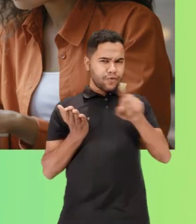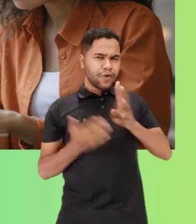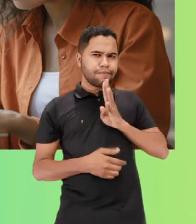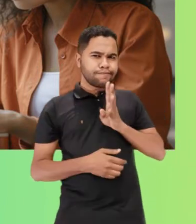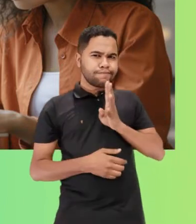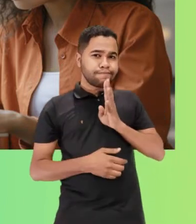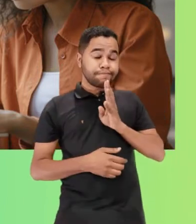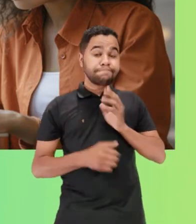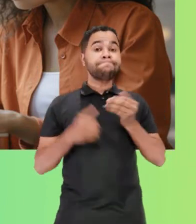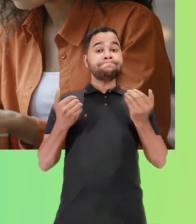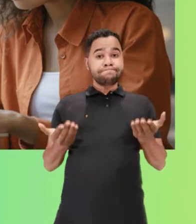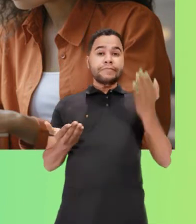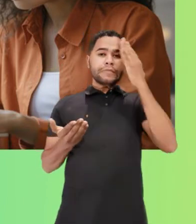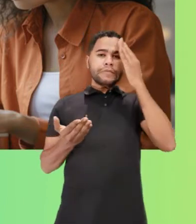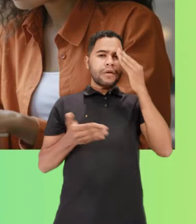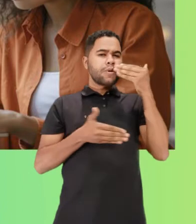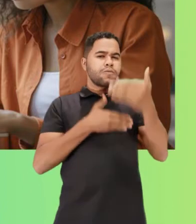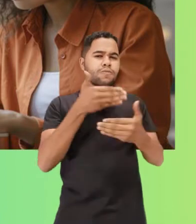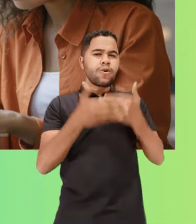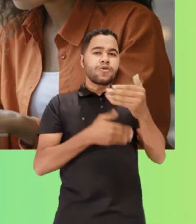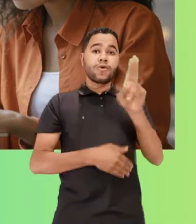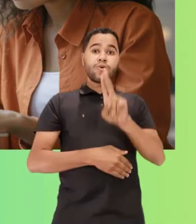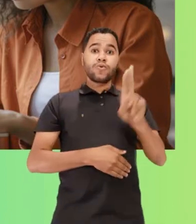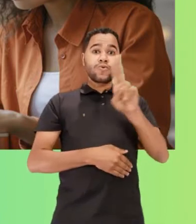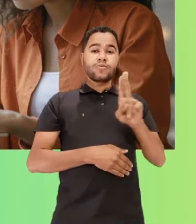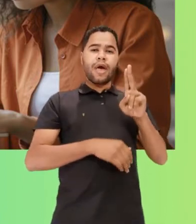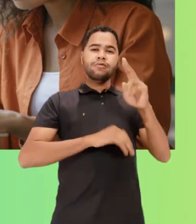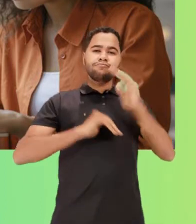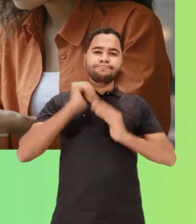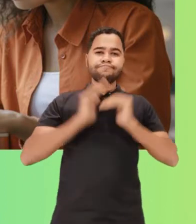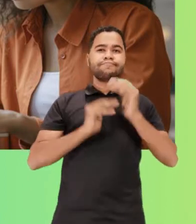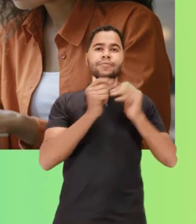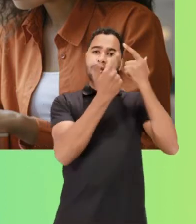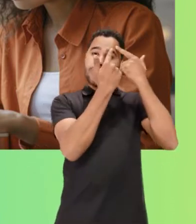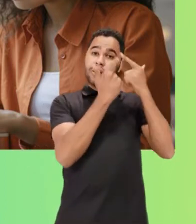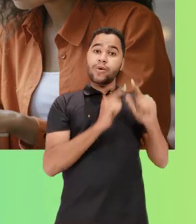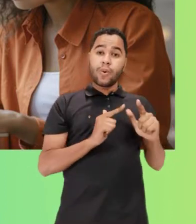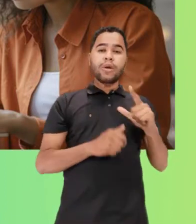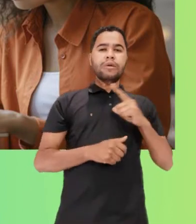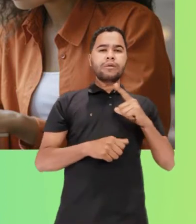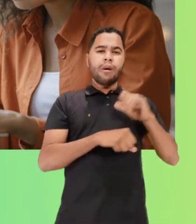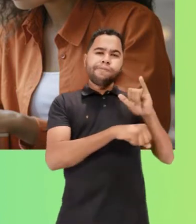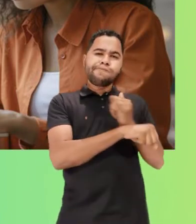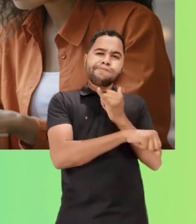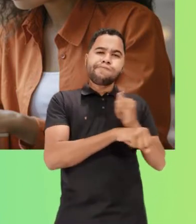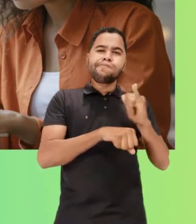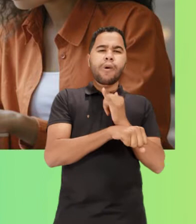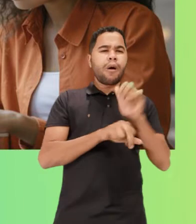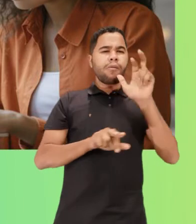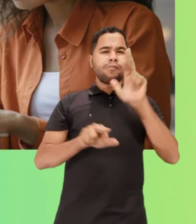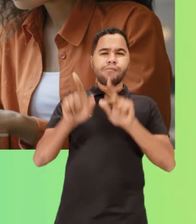ouviu falar? Pois saiba que é um processo muito usado em nossas práticas de linguagem e envolve estratégias